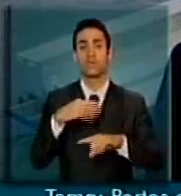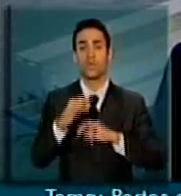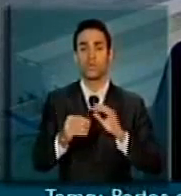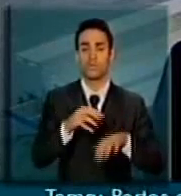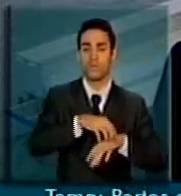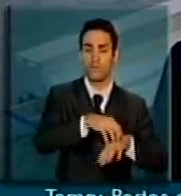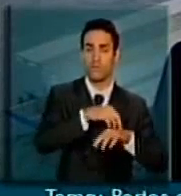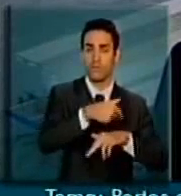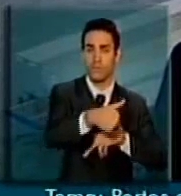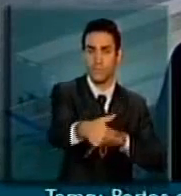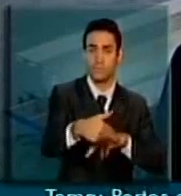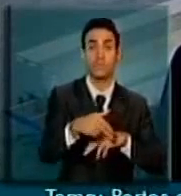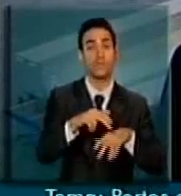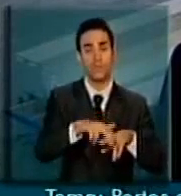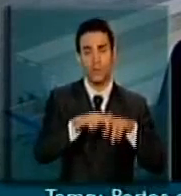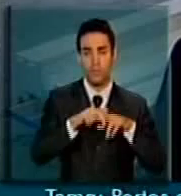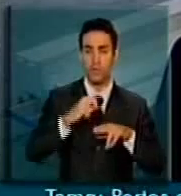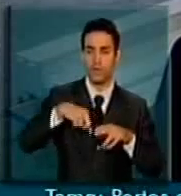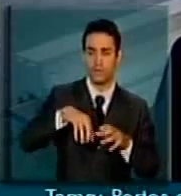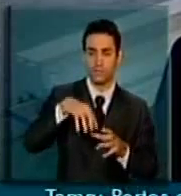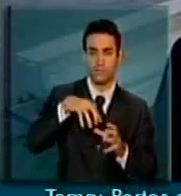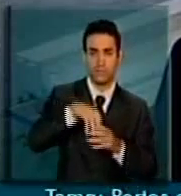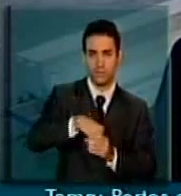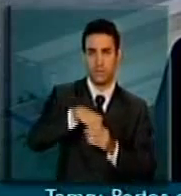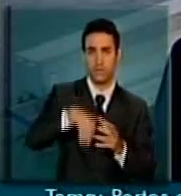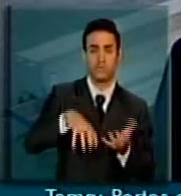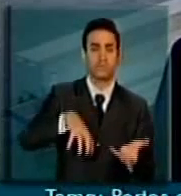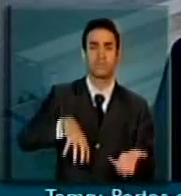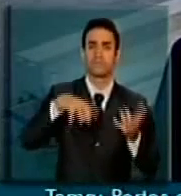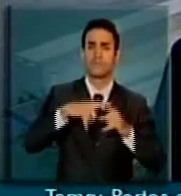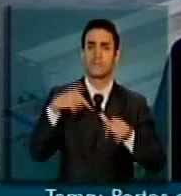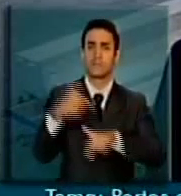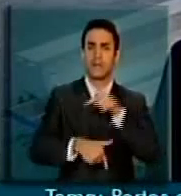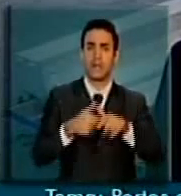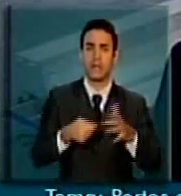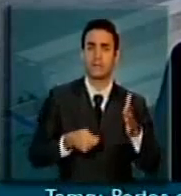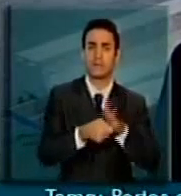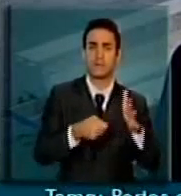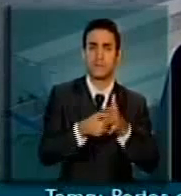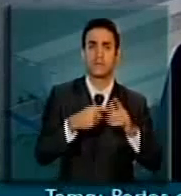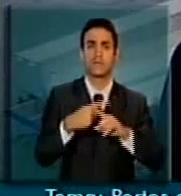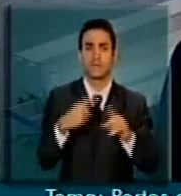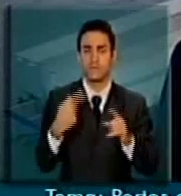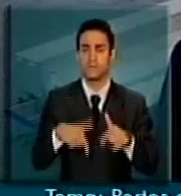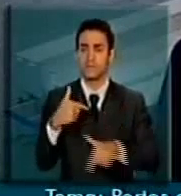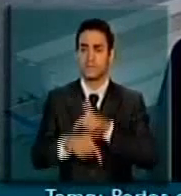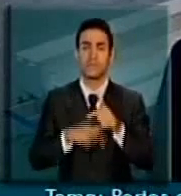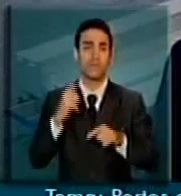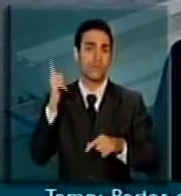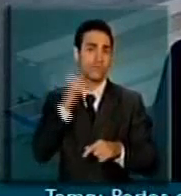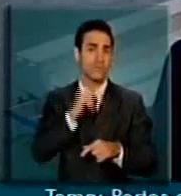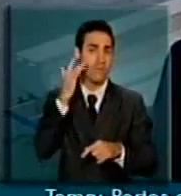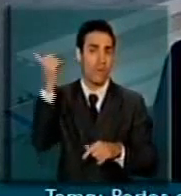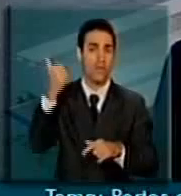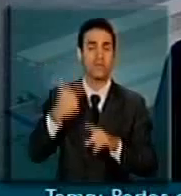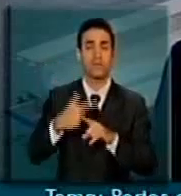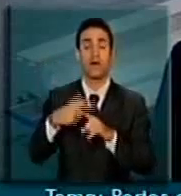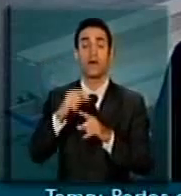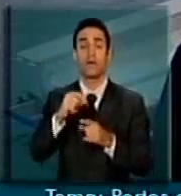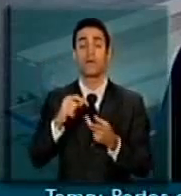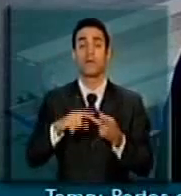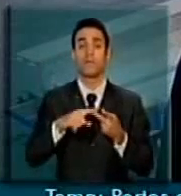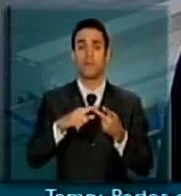pela melhor utilização das hidrovias, pela competitividade da navegação de cabotagem, pela modernização dos portos e